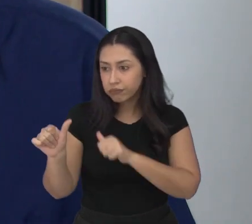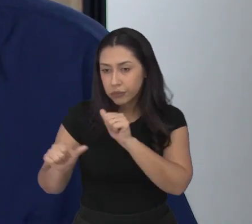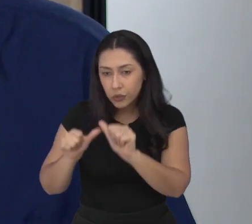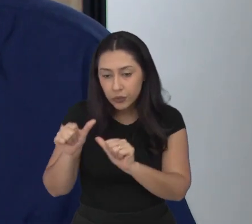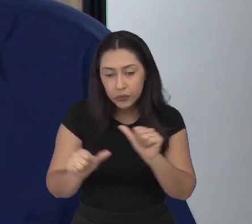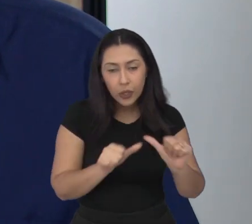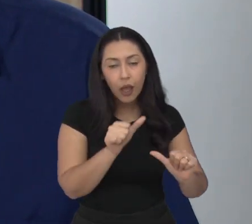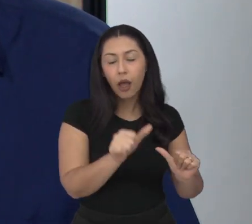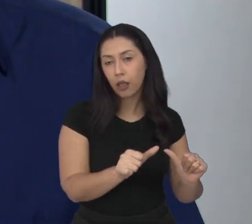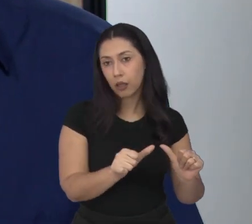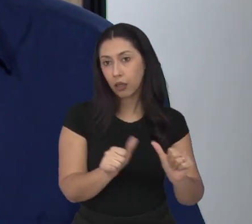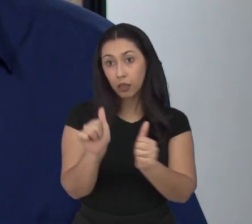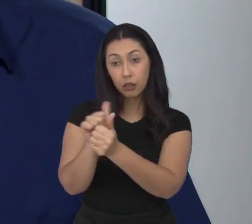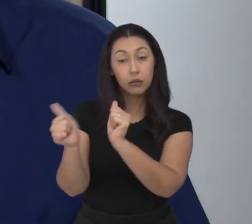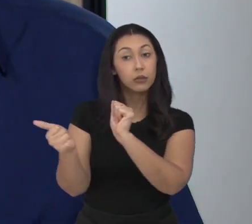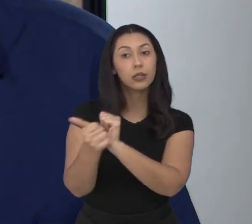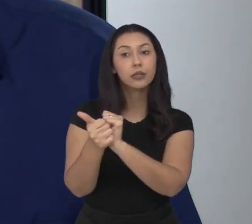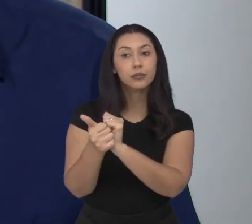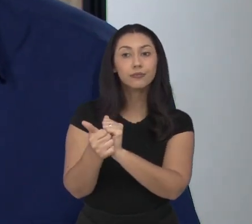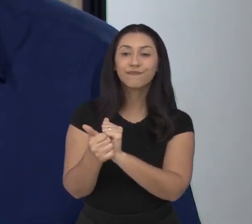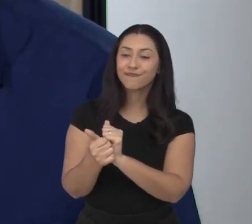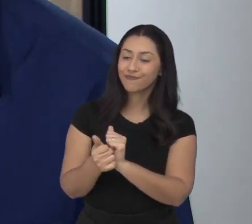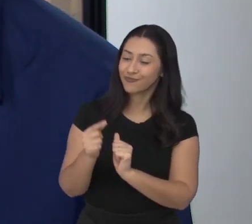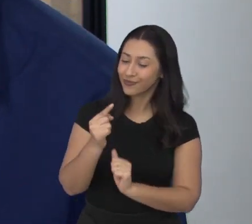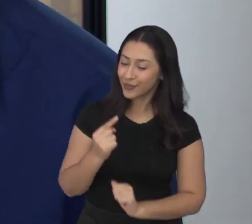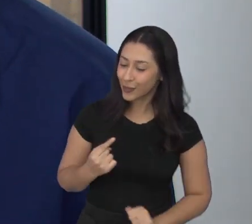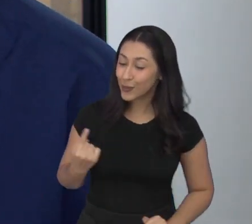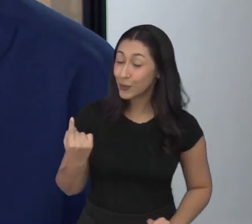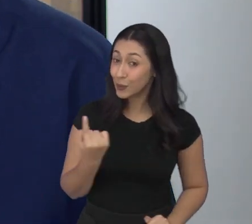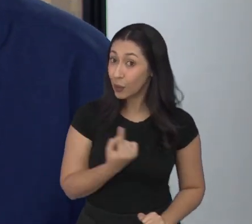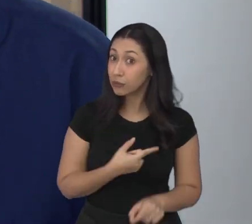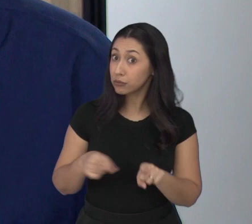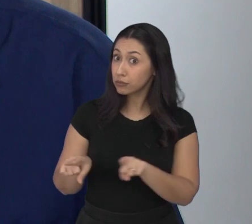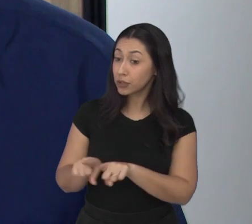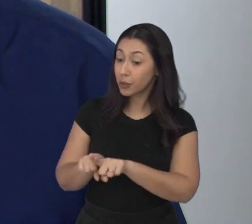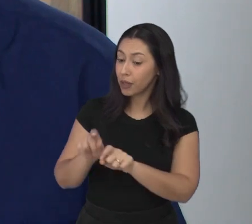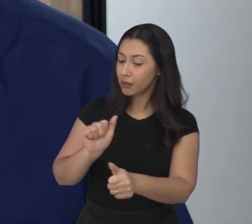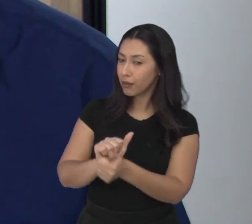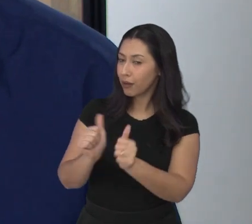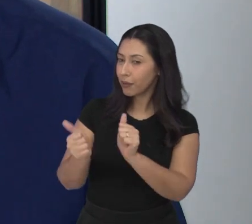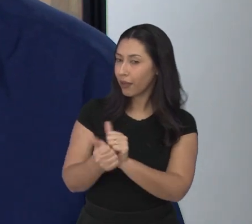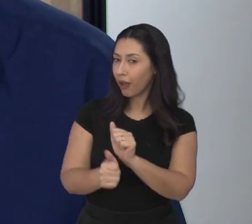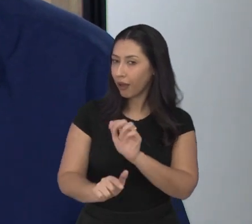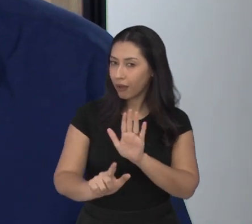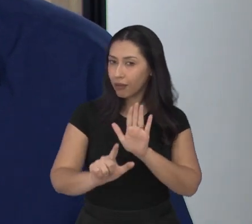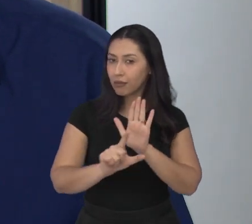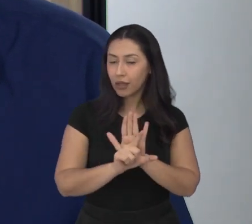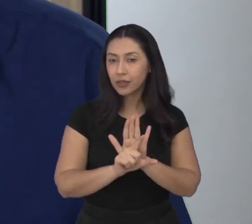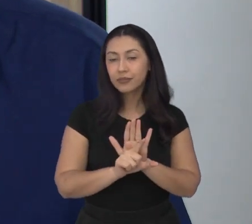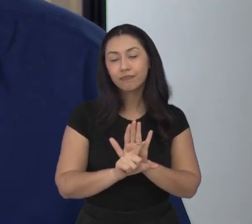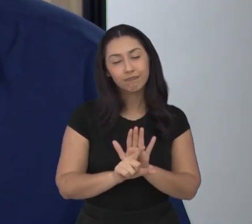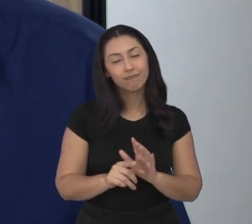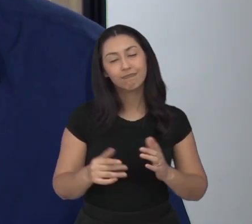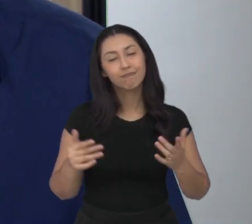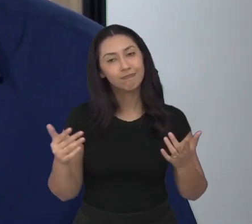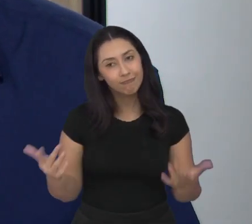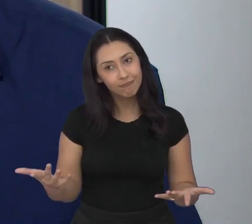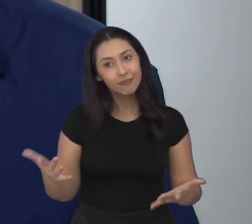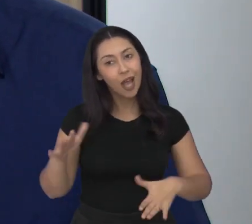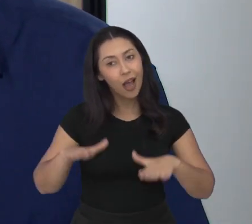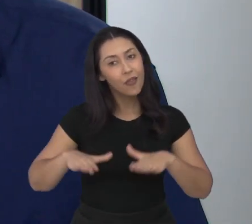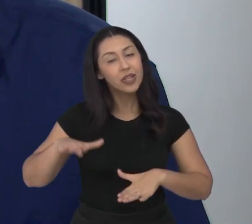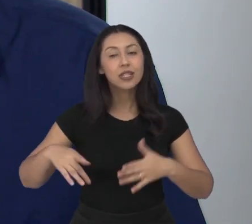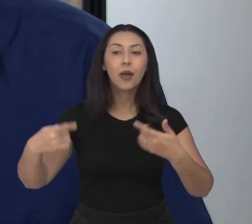forem mudadas, que forem alteradas, aqui embaixo nós temos que adequar também a nossa legislação. Aí